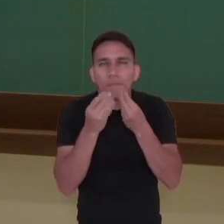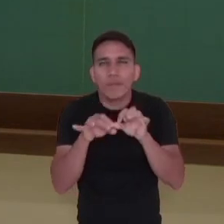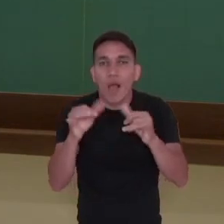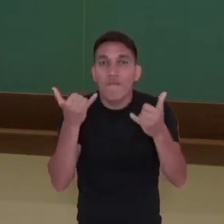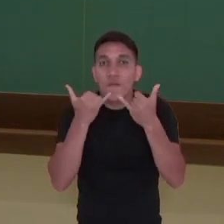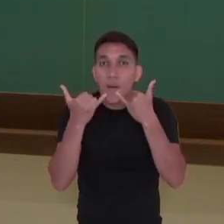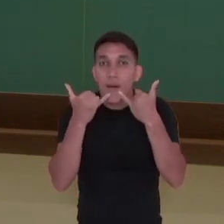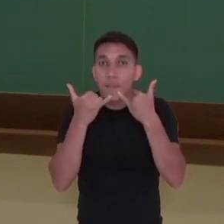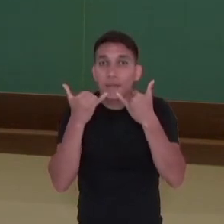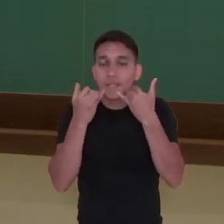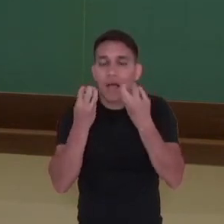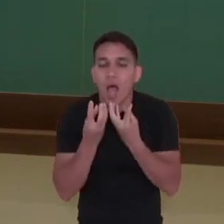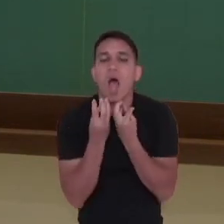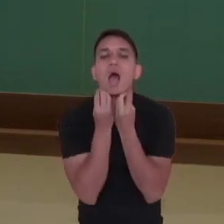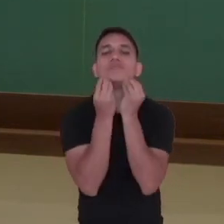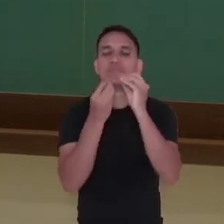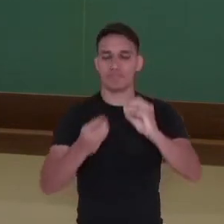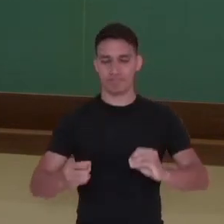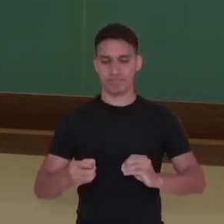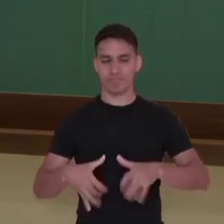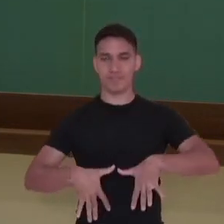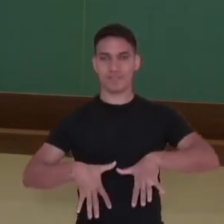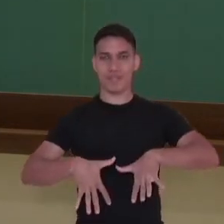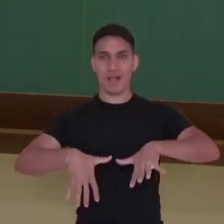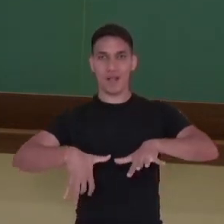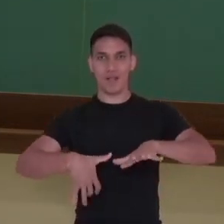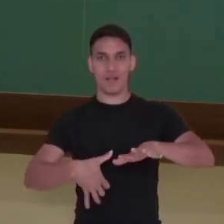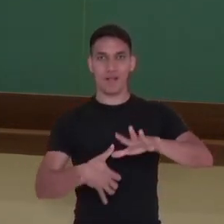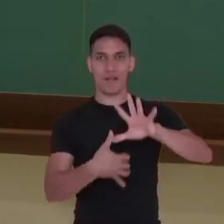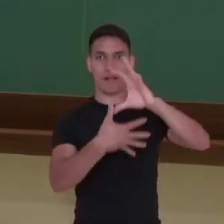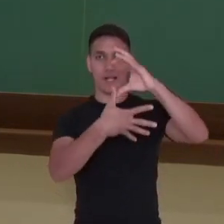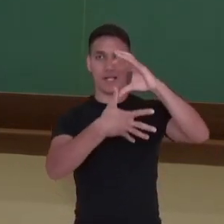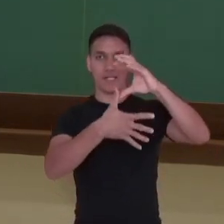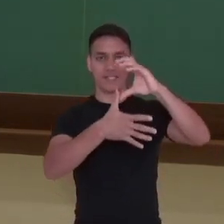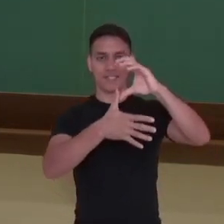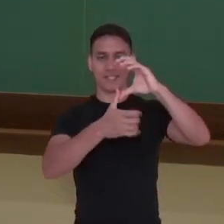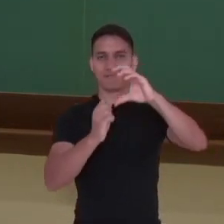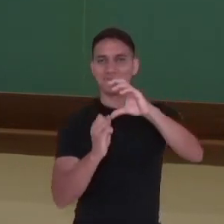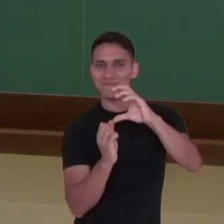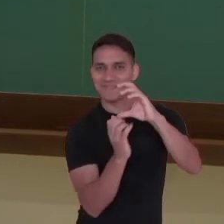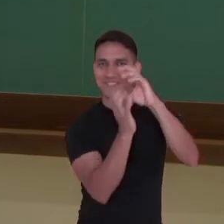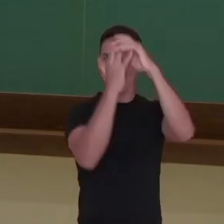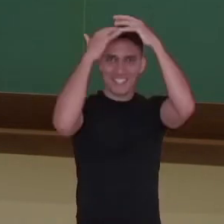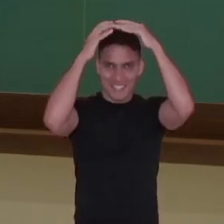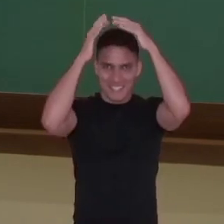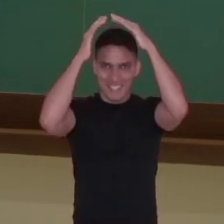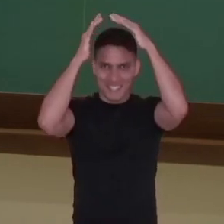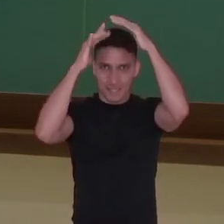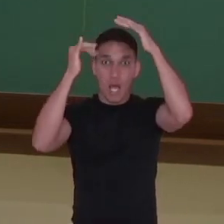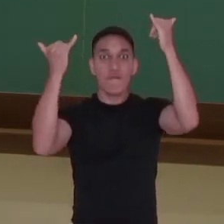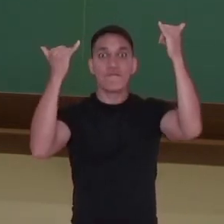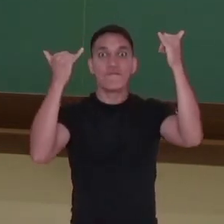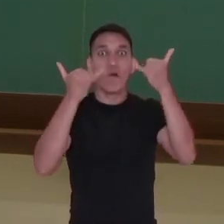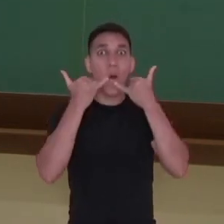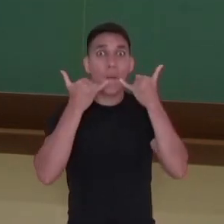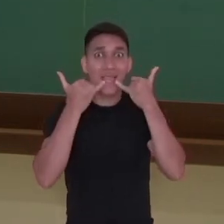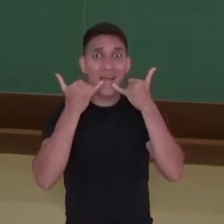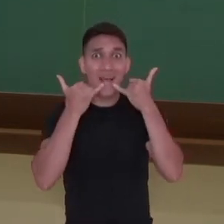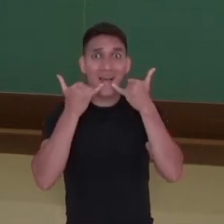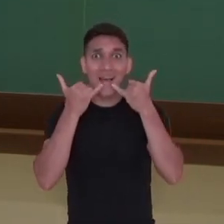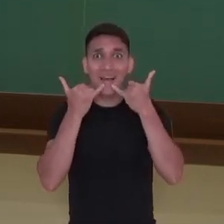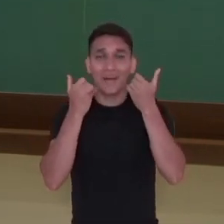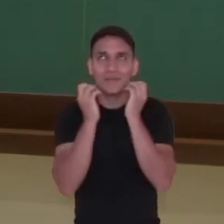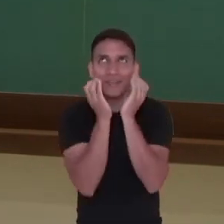vai enviar pelo sistema nervoso periférico até chegar no sistema nervoso central, ou seja, a informação chega até o